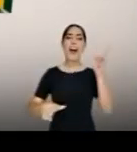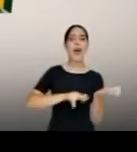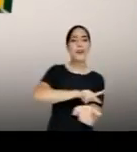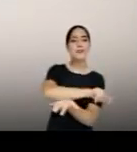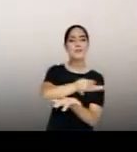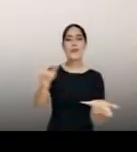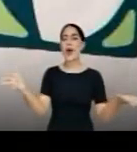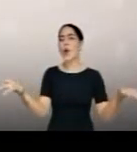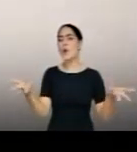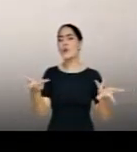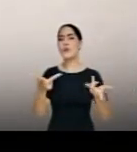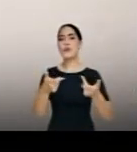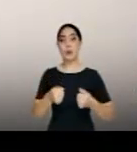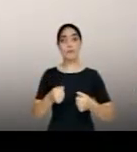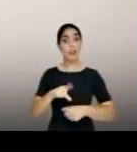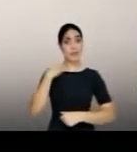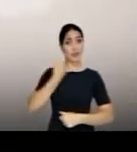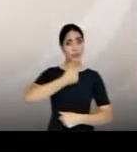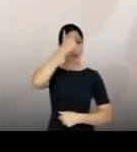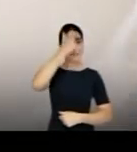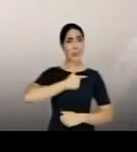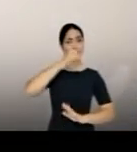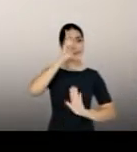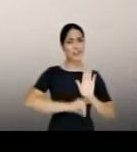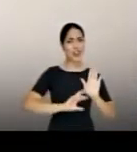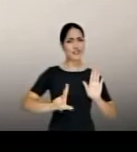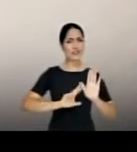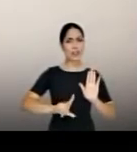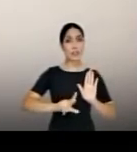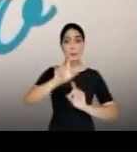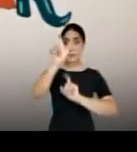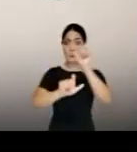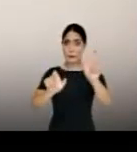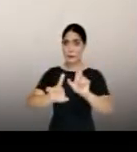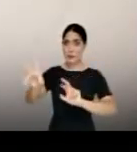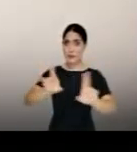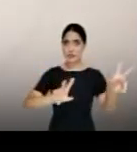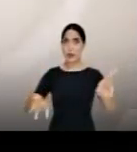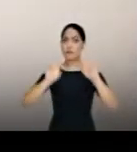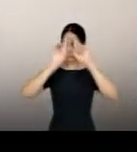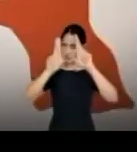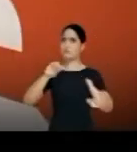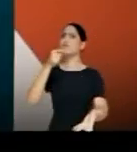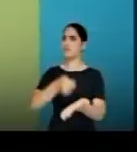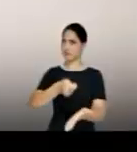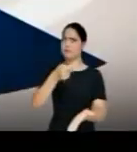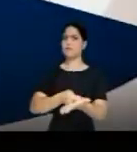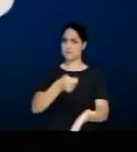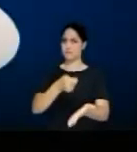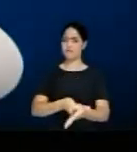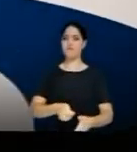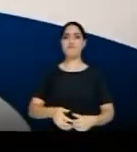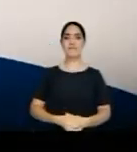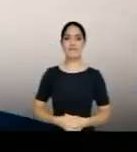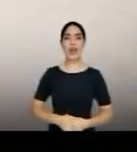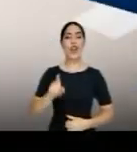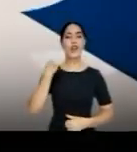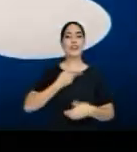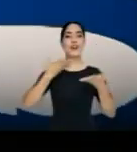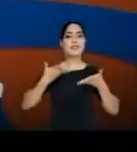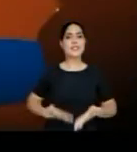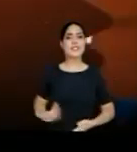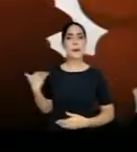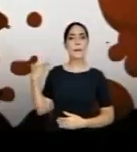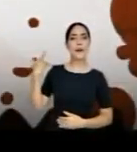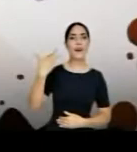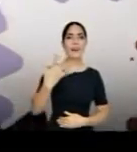plural, diverso, onde ser diferente é um direito e respeitar a diferença um dever, para que a origem, a cor